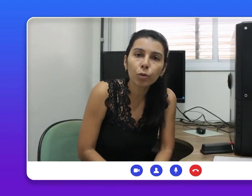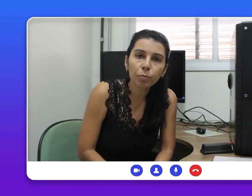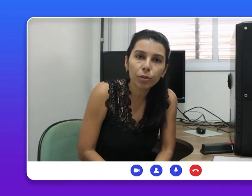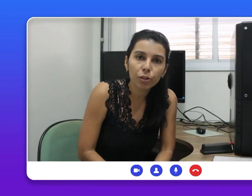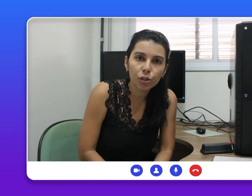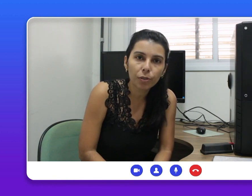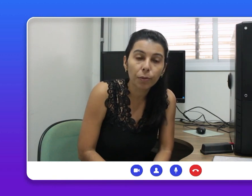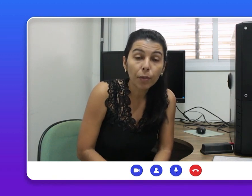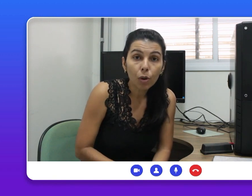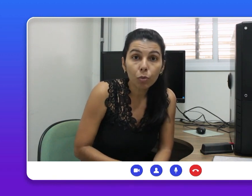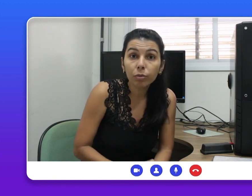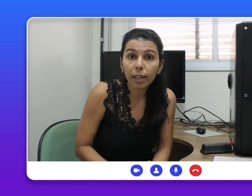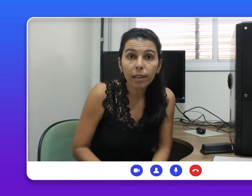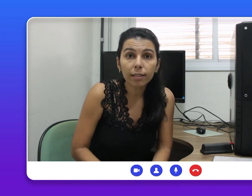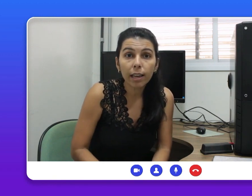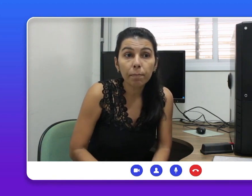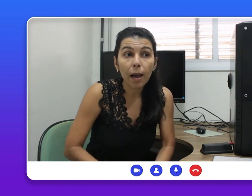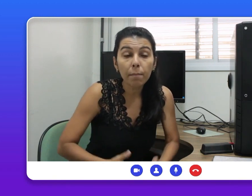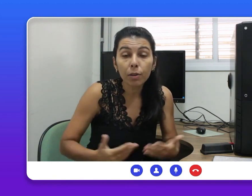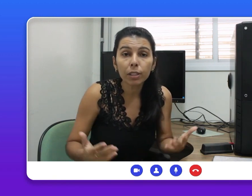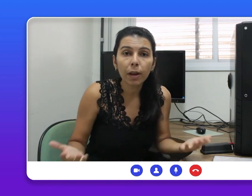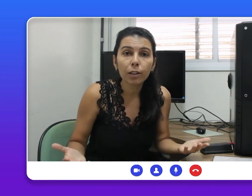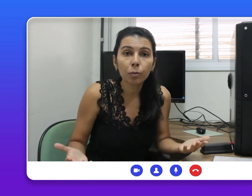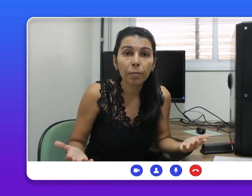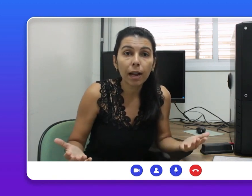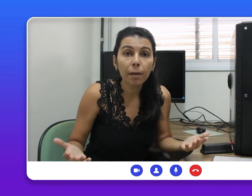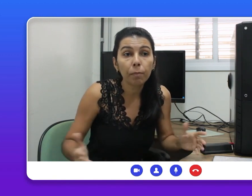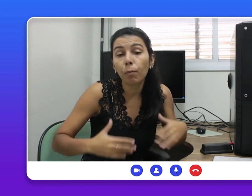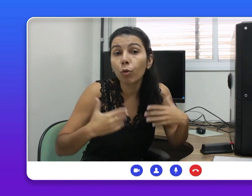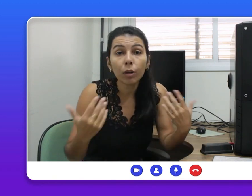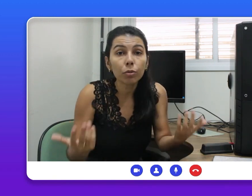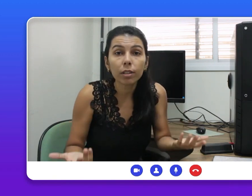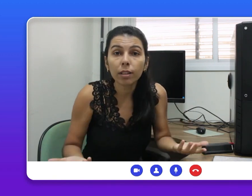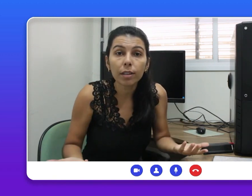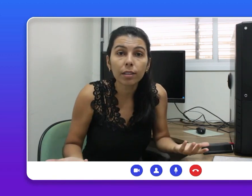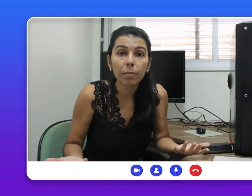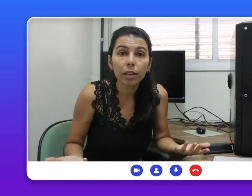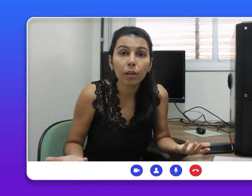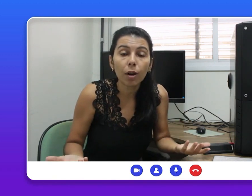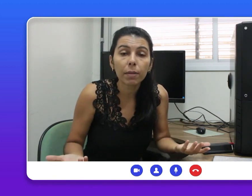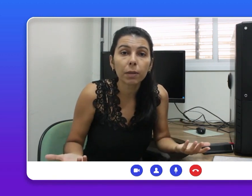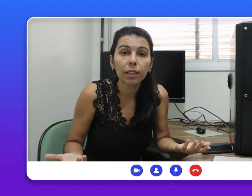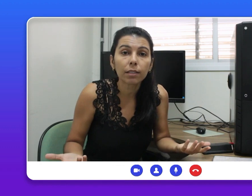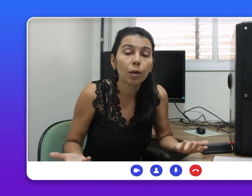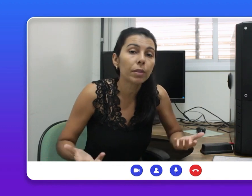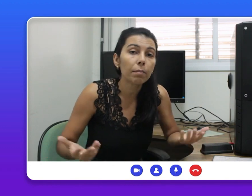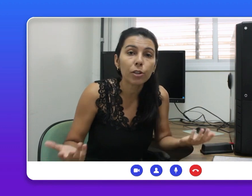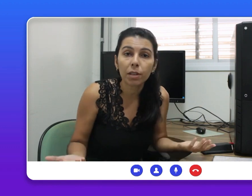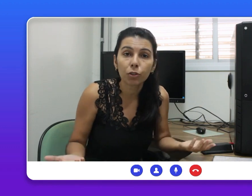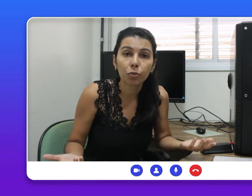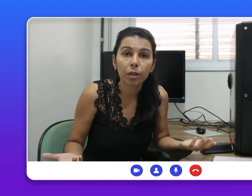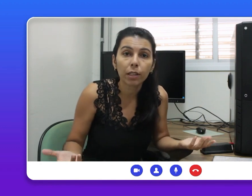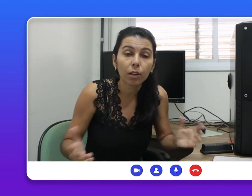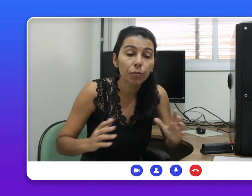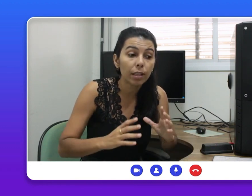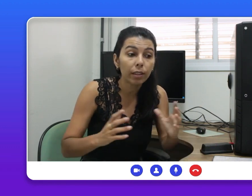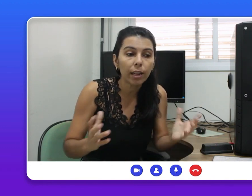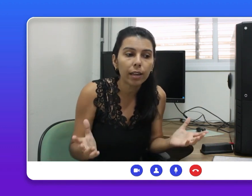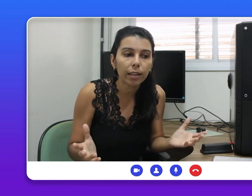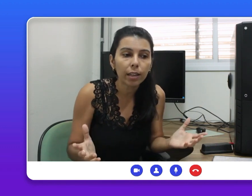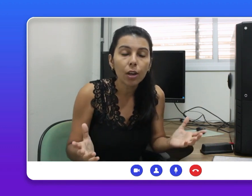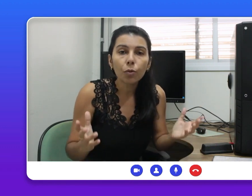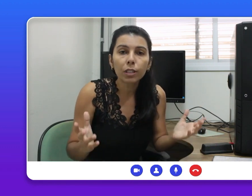lado muito positivo. Um deles é abrir um espaço para conteúdos que não receberiam a mesma atenção da mídia mainstream. Então